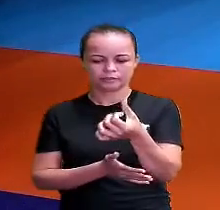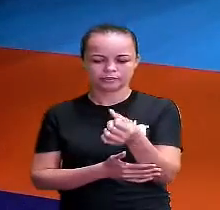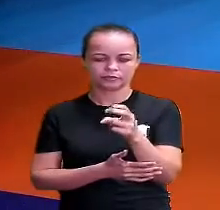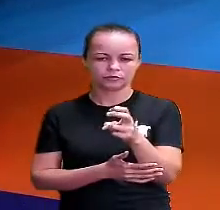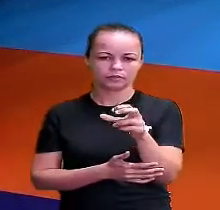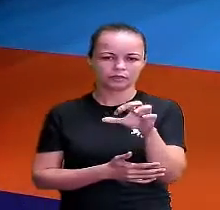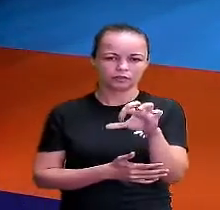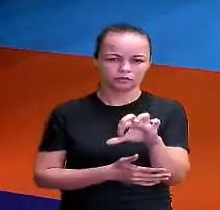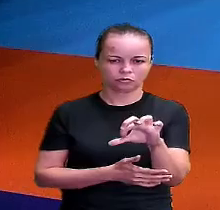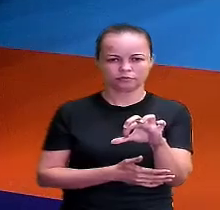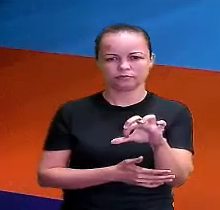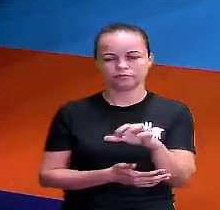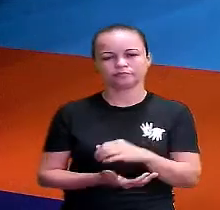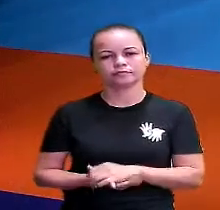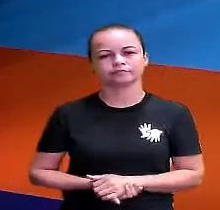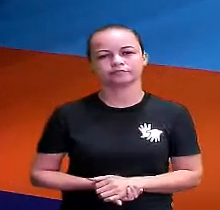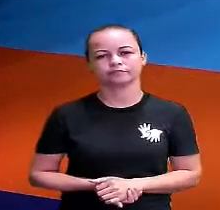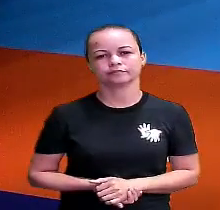659.